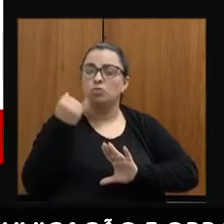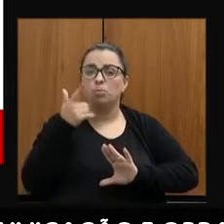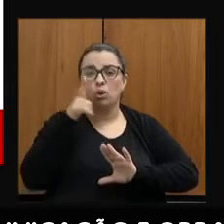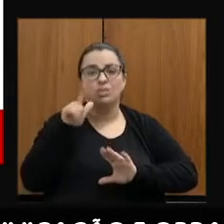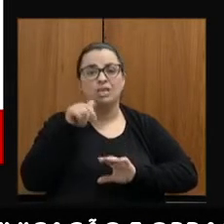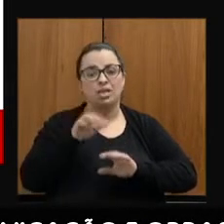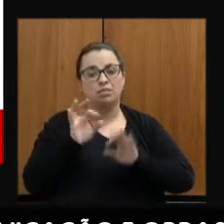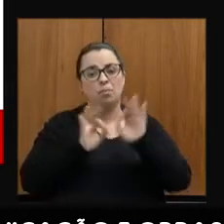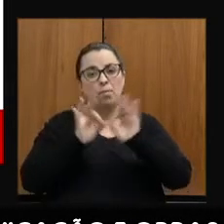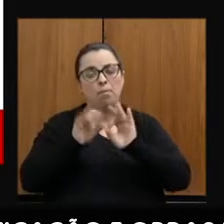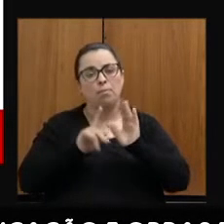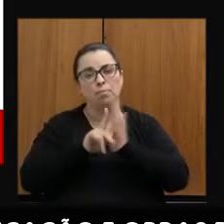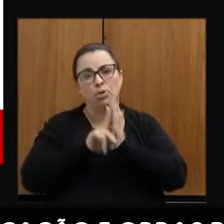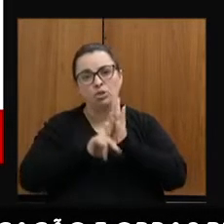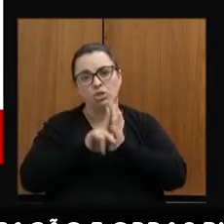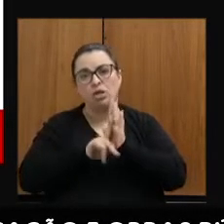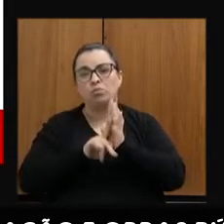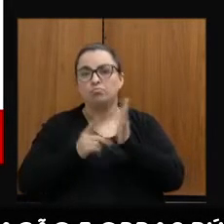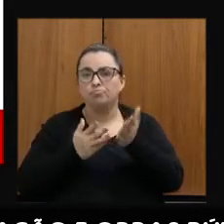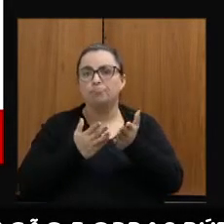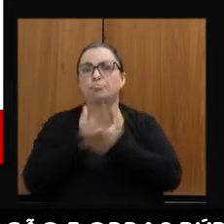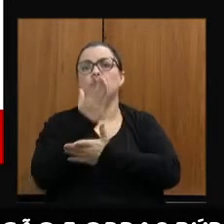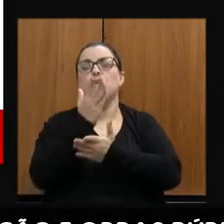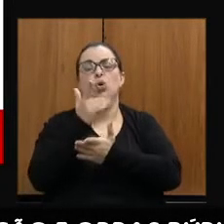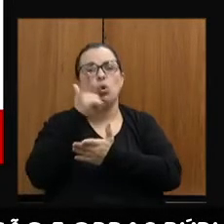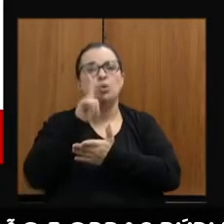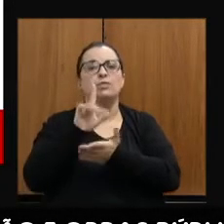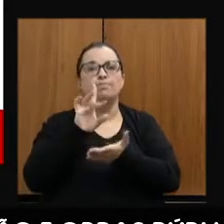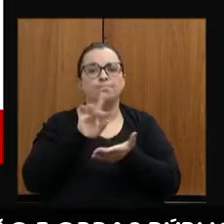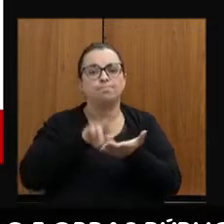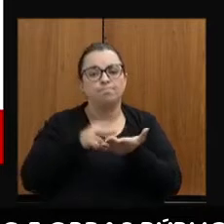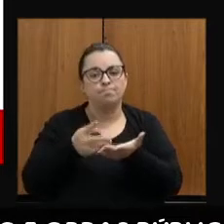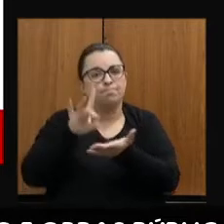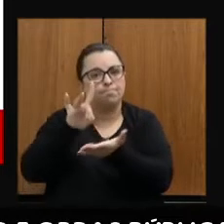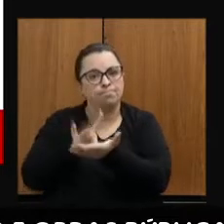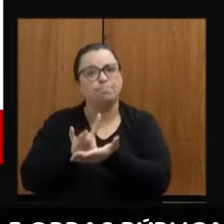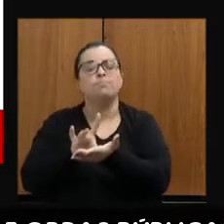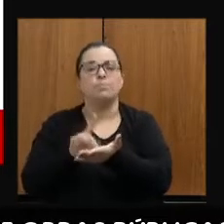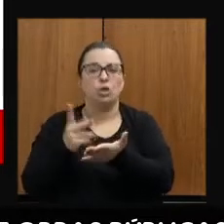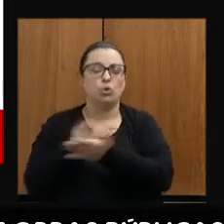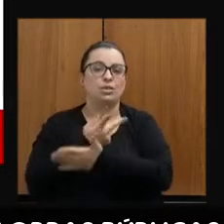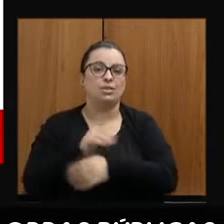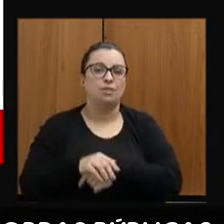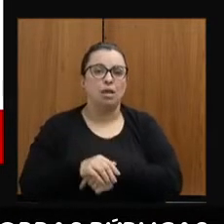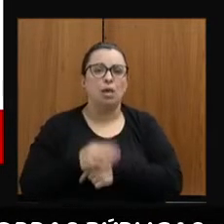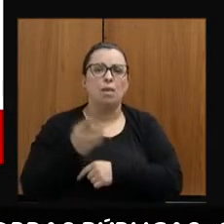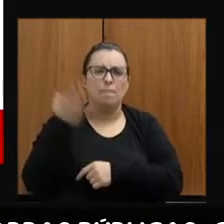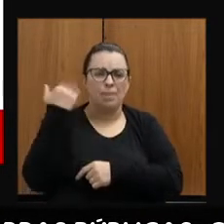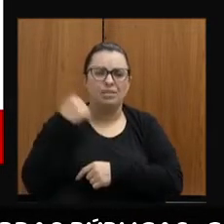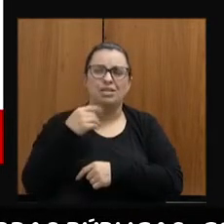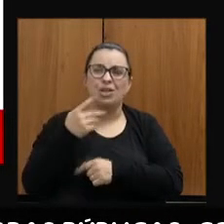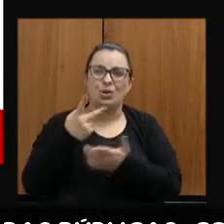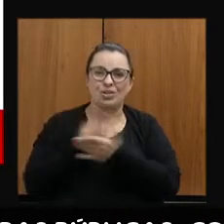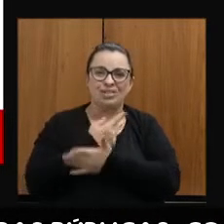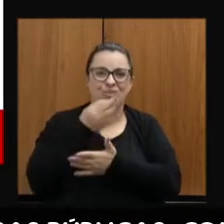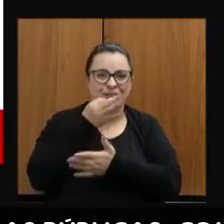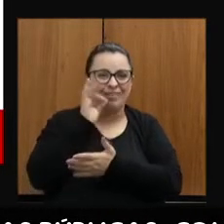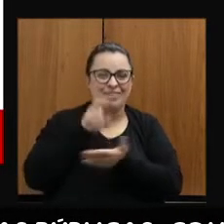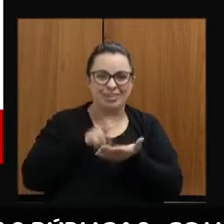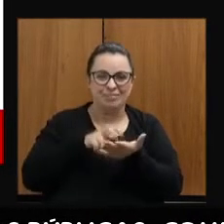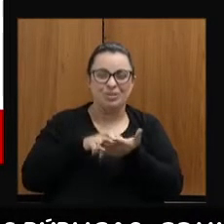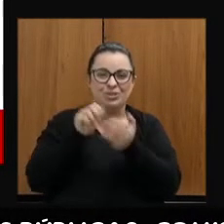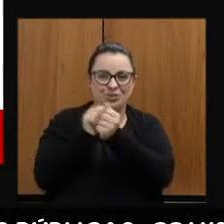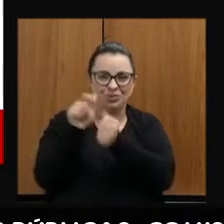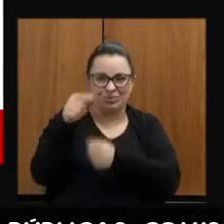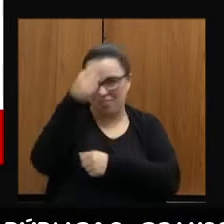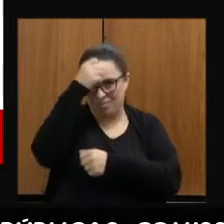final do ano no mesmo na época em que tivermos aí as interações o café da manhã com a prefeita de Contagem nós tivemos também